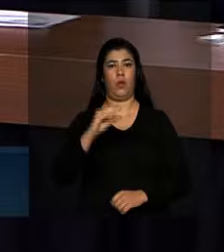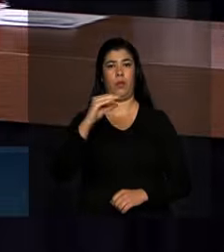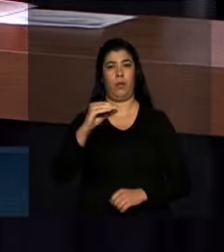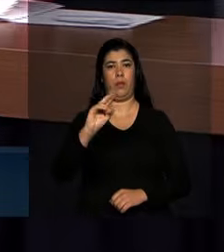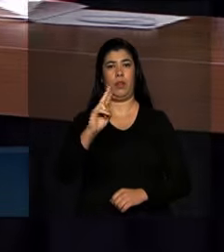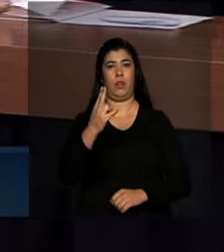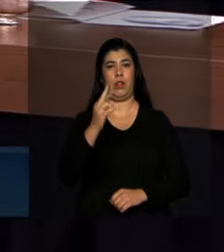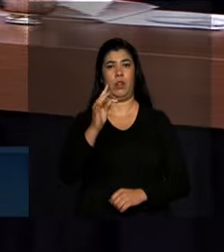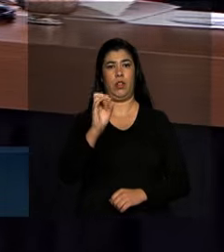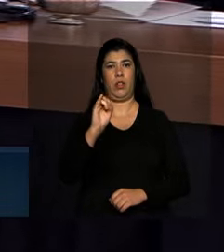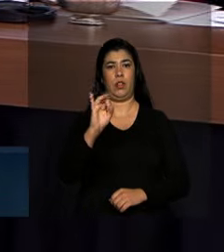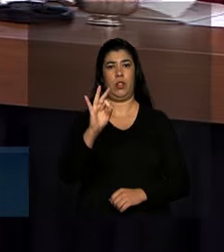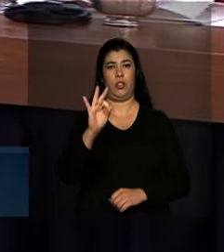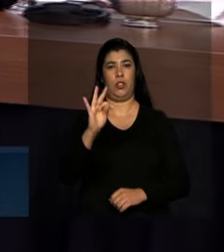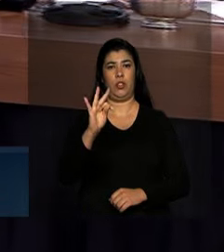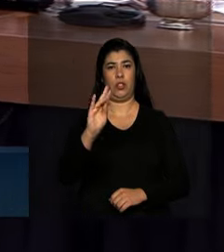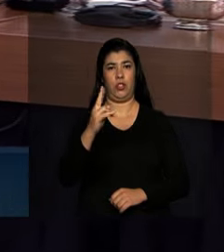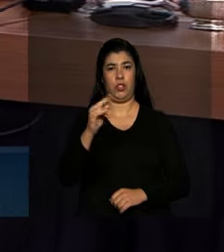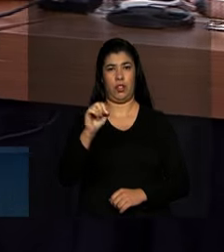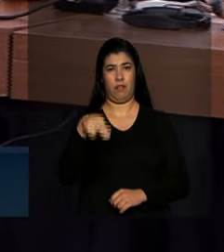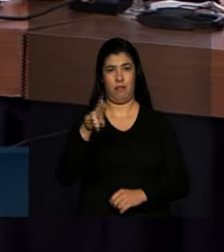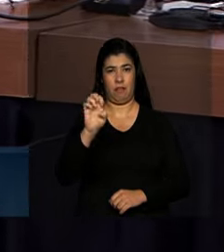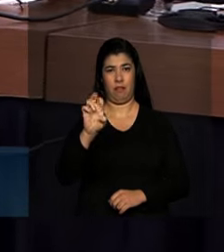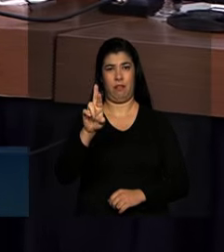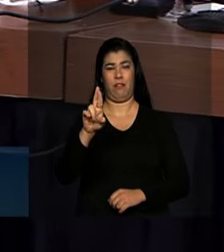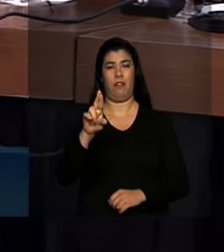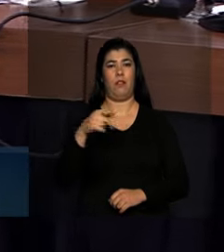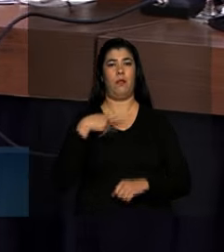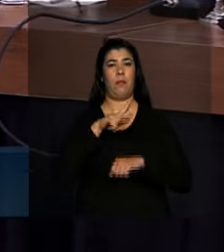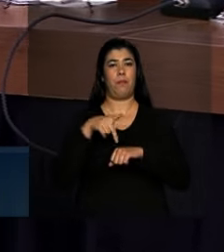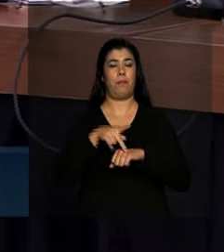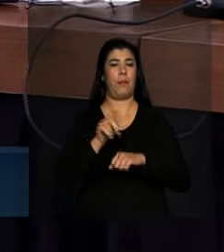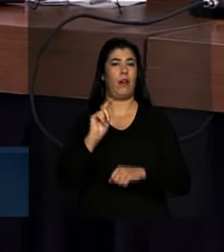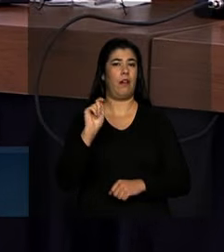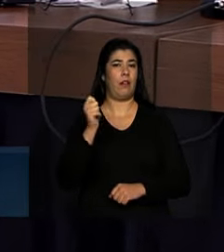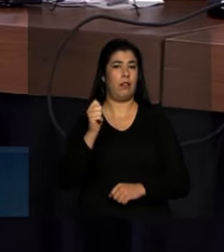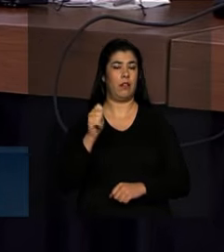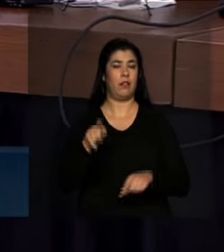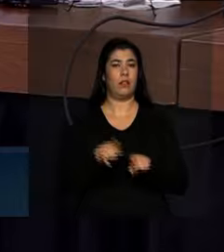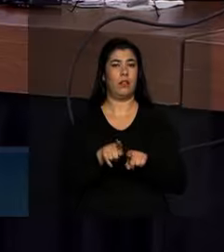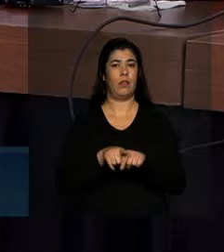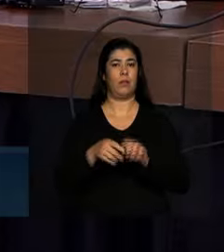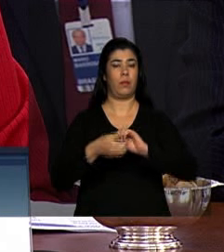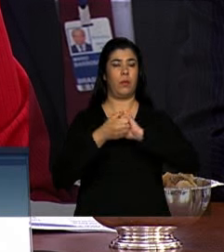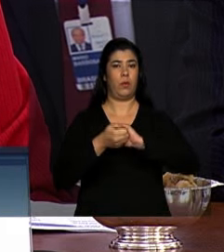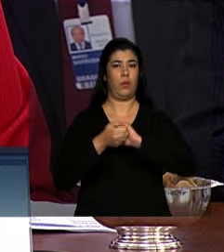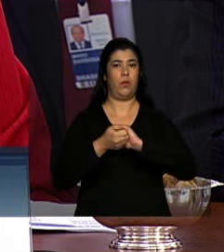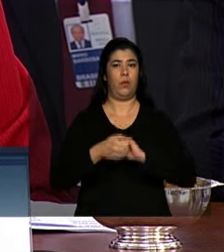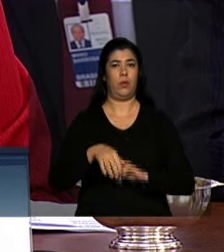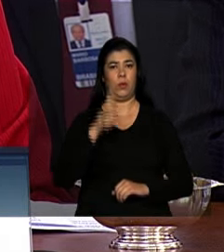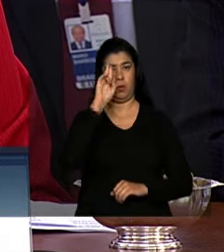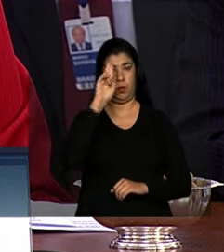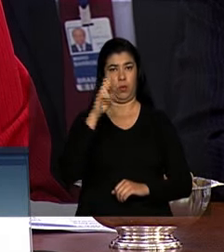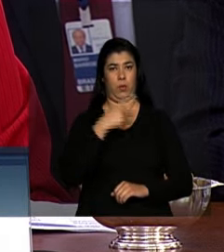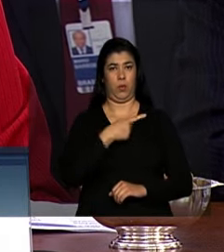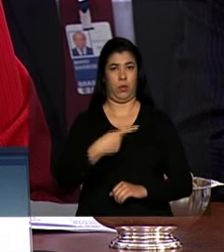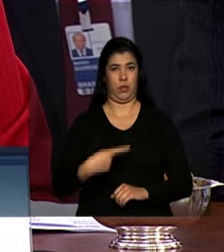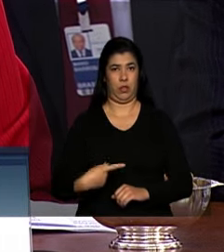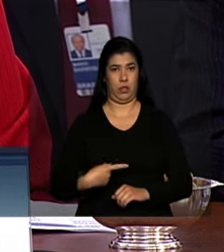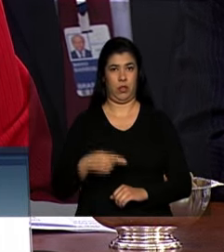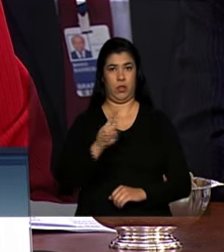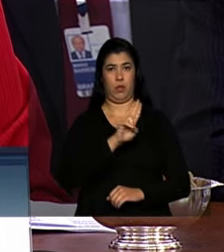da Nação Argentina. Cumprimento o excelentíssimo senhor Evo Morales, presidente do